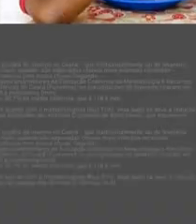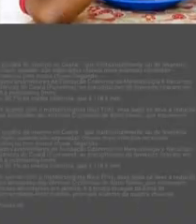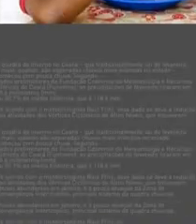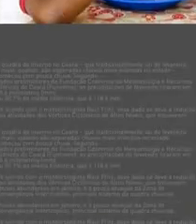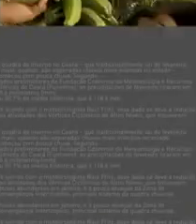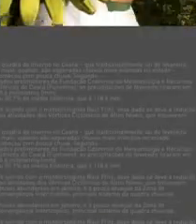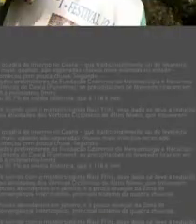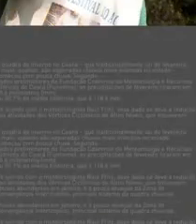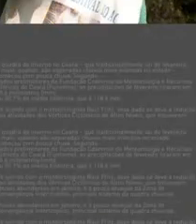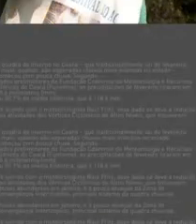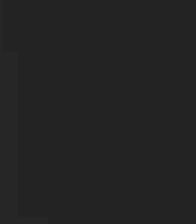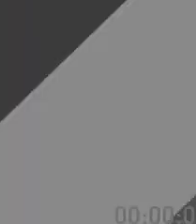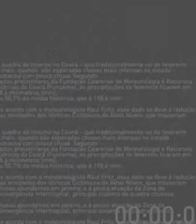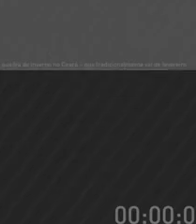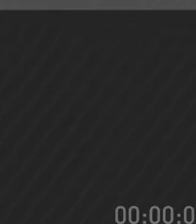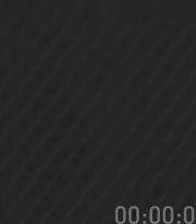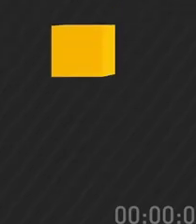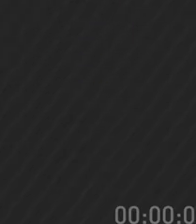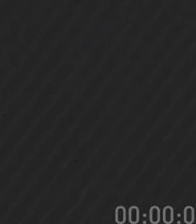uai